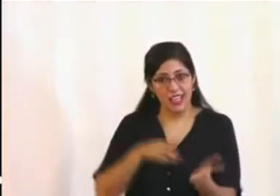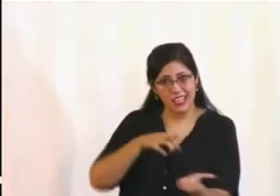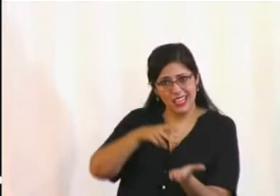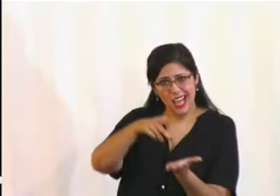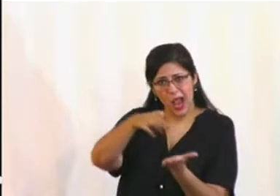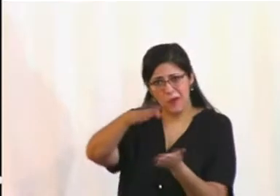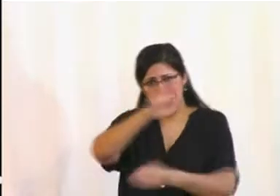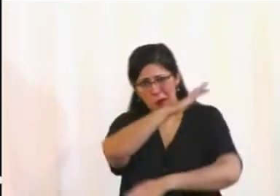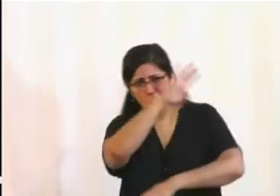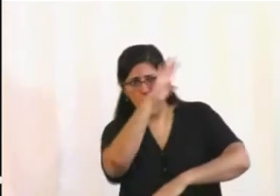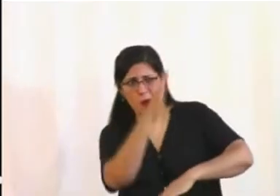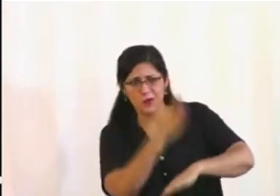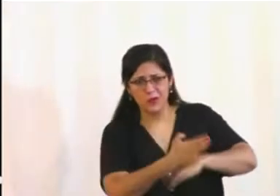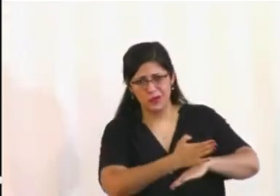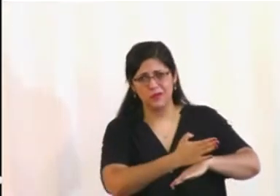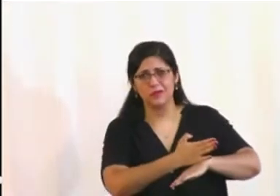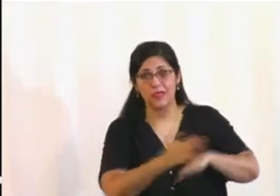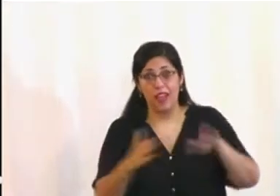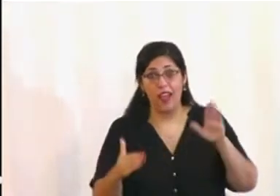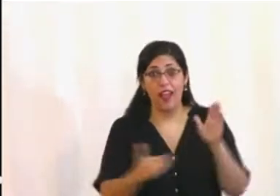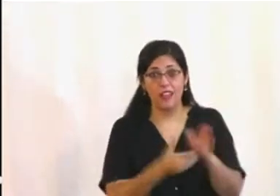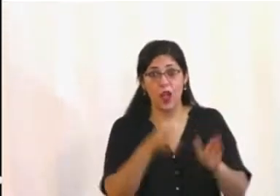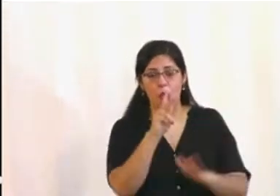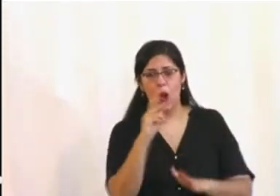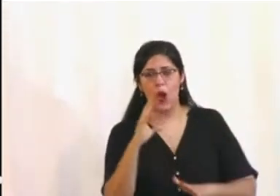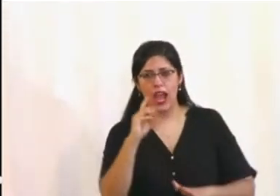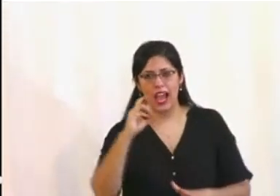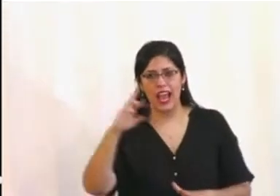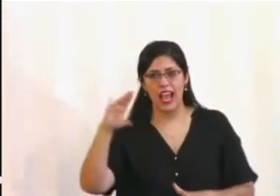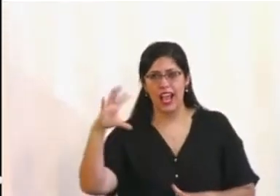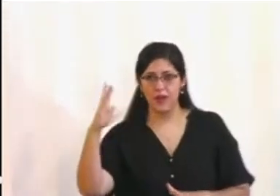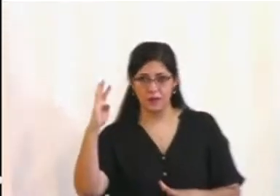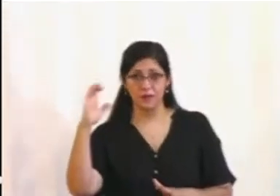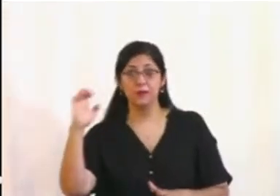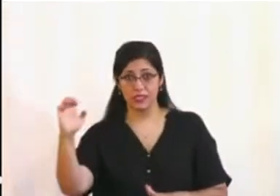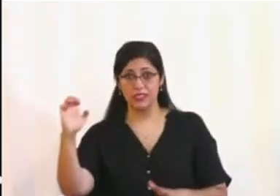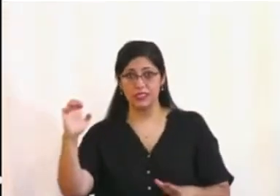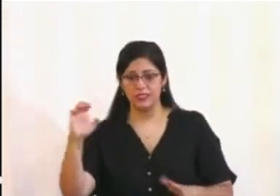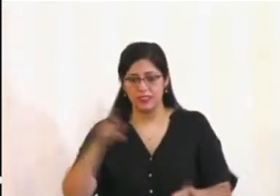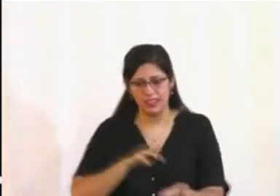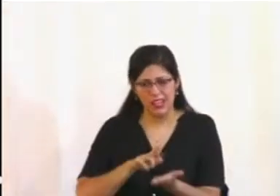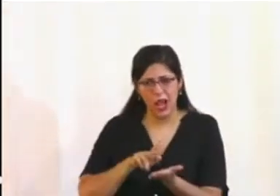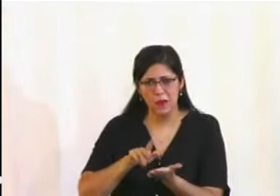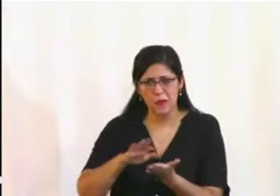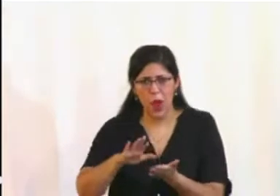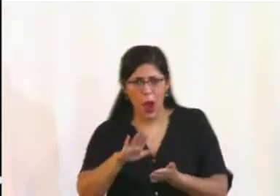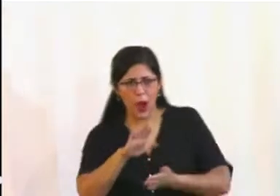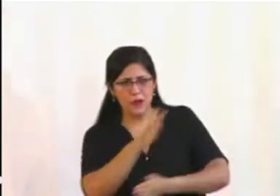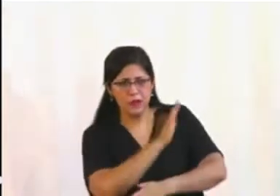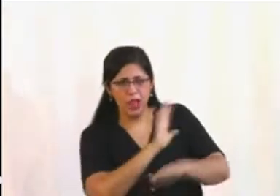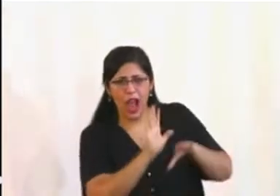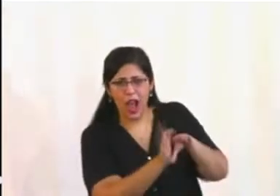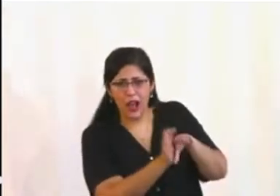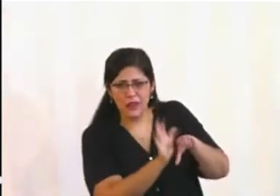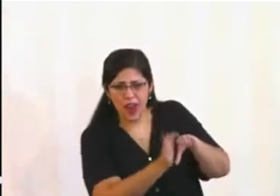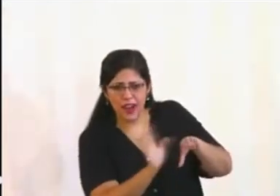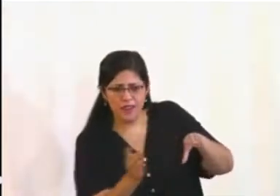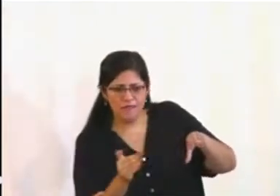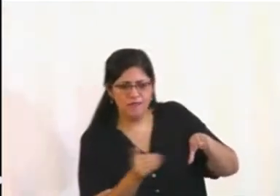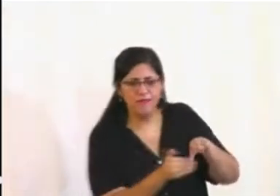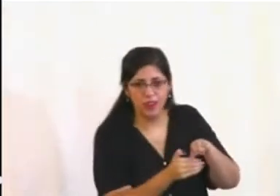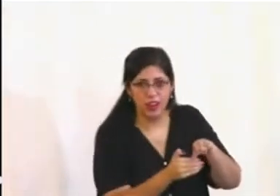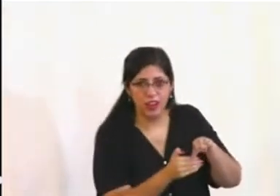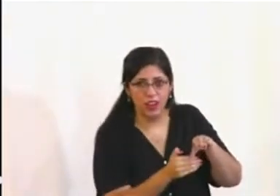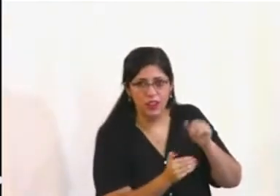o monte de Deus. Ali entrou numa caverna, onde passou a noite. E eis que lhe veio a palavra do Senhor